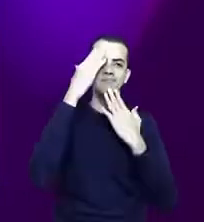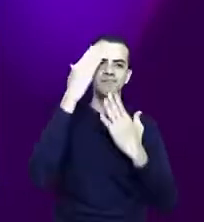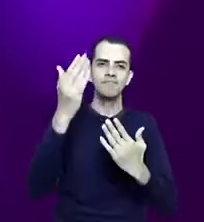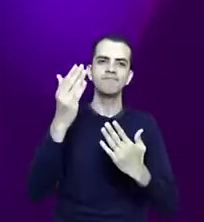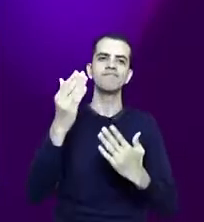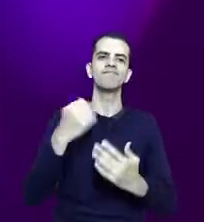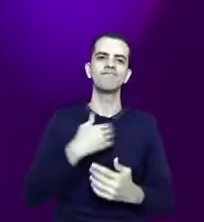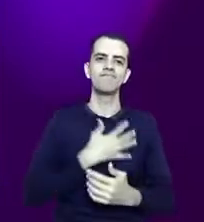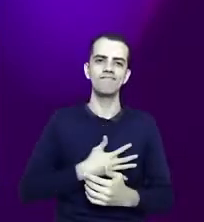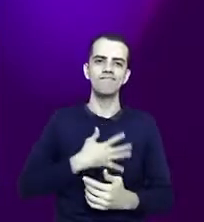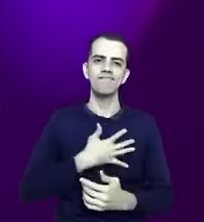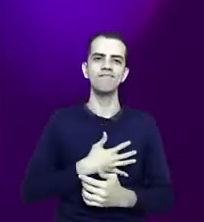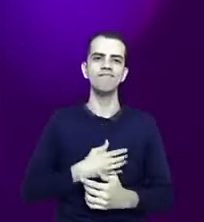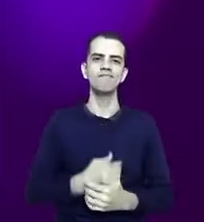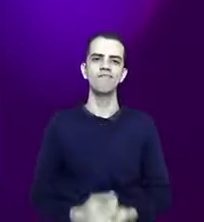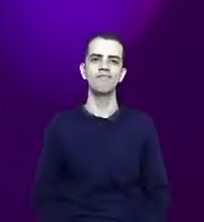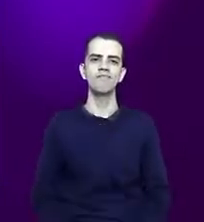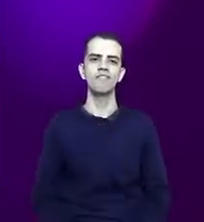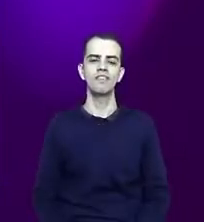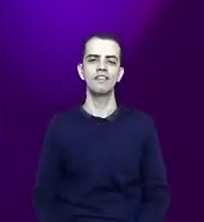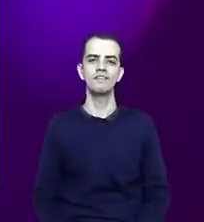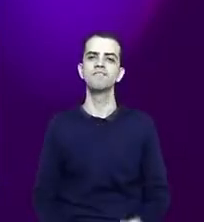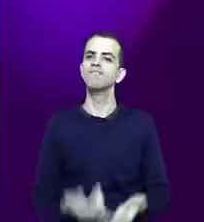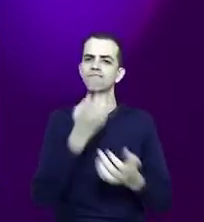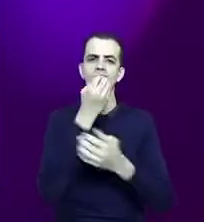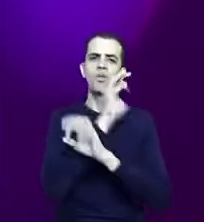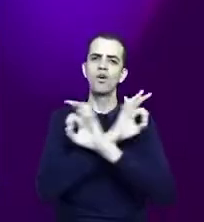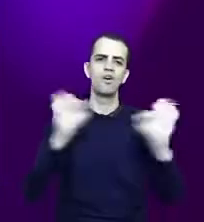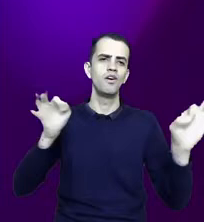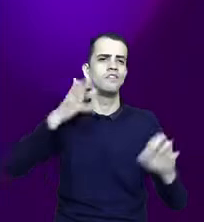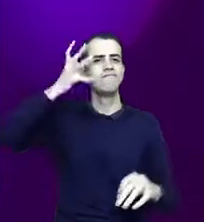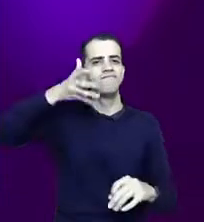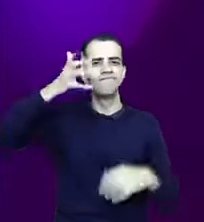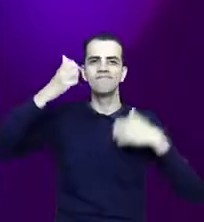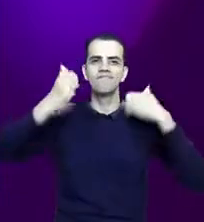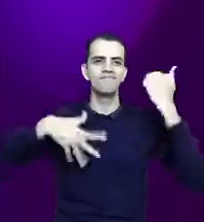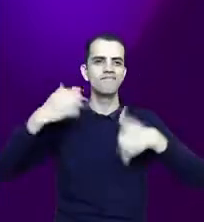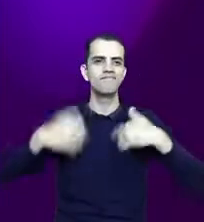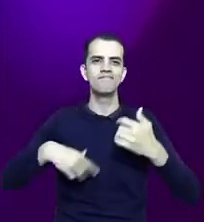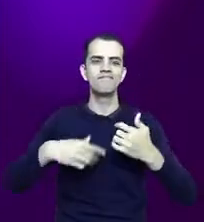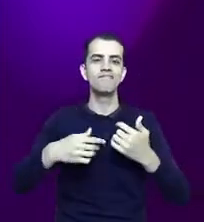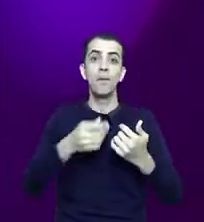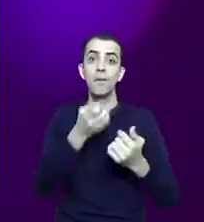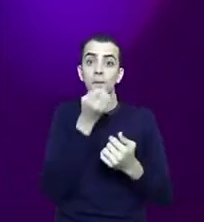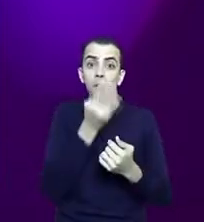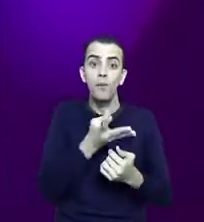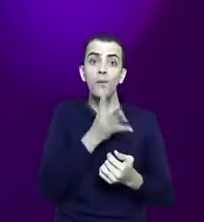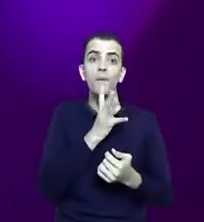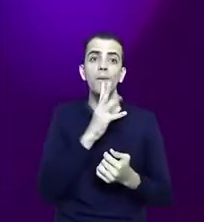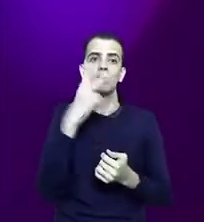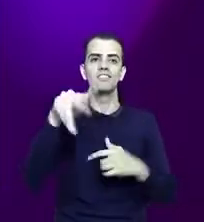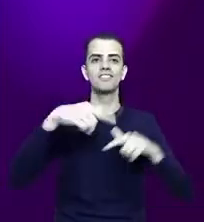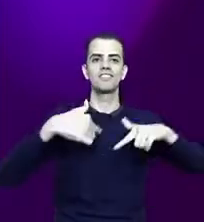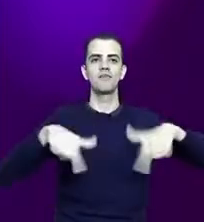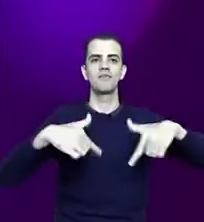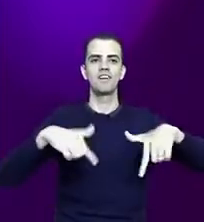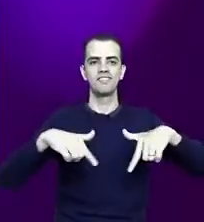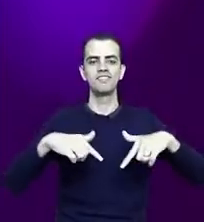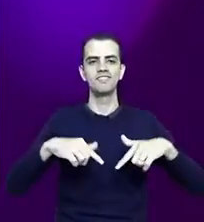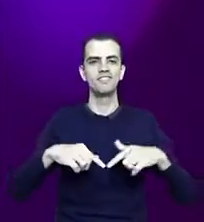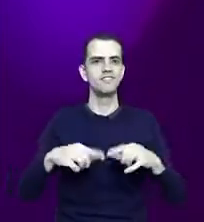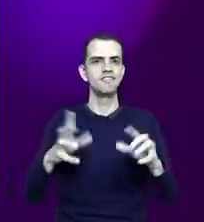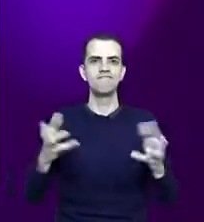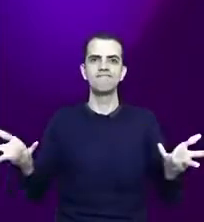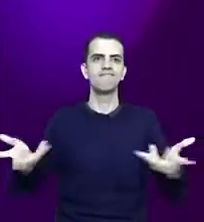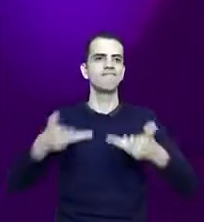Melin, a Elias, a ótima palestra, né? Essa oportunidade de conhecer esse trabalho aí realmente fantástico que ele